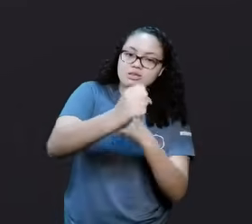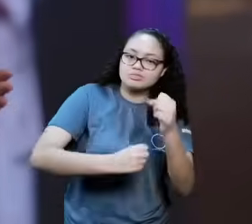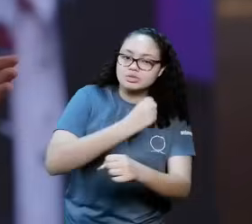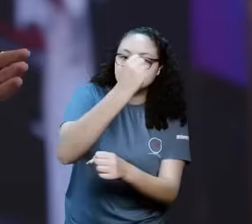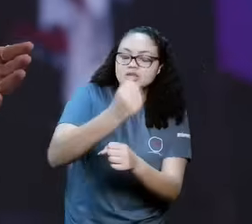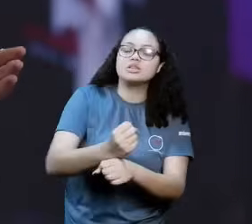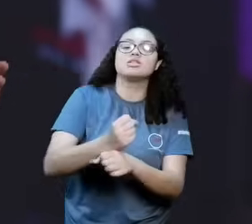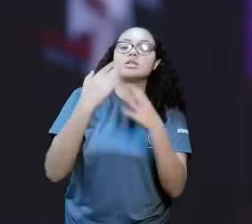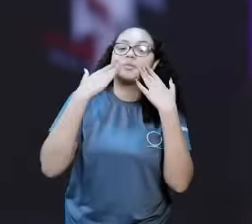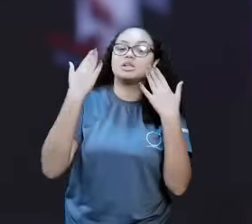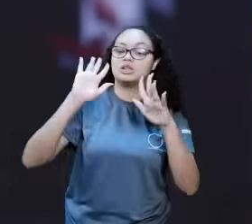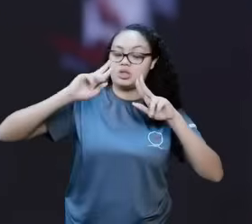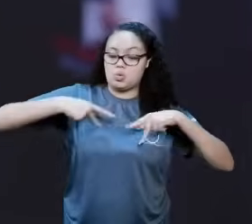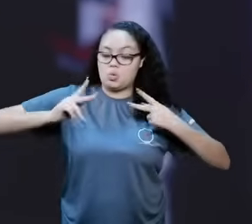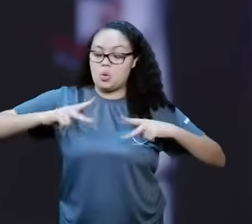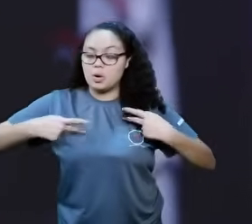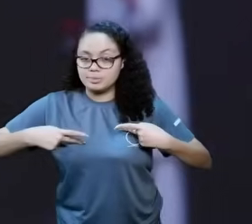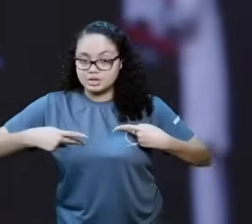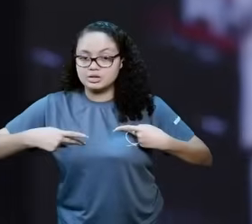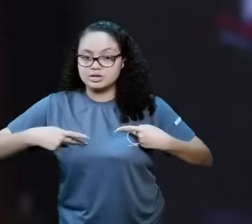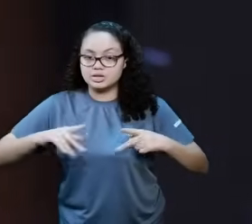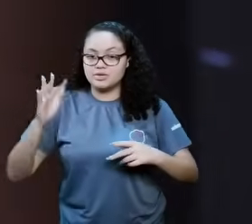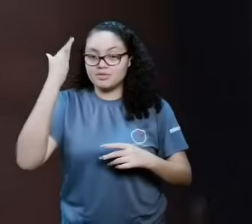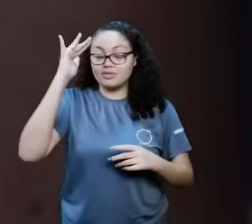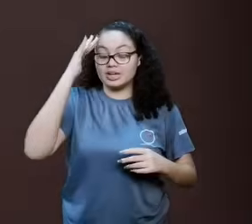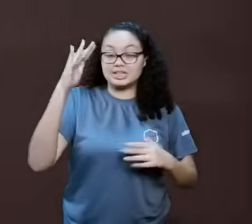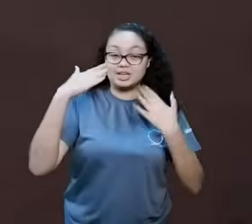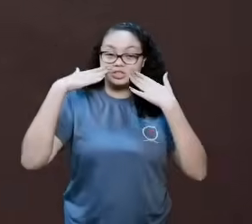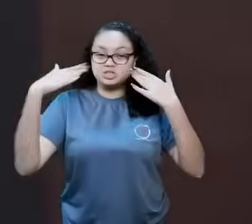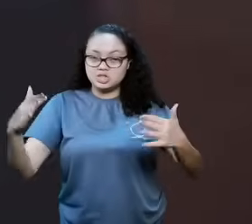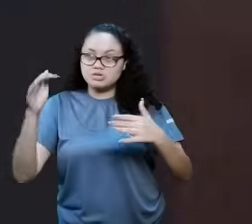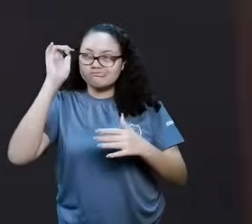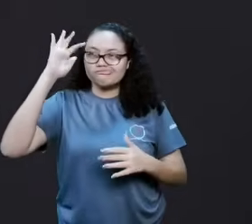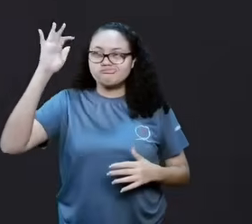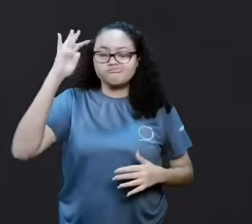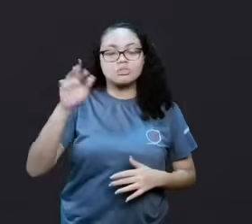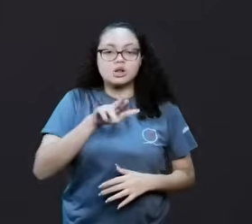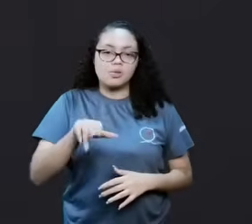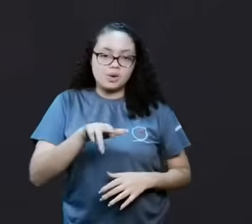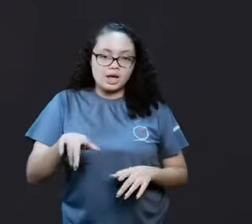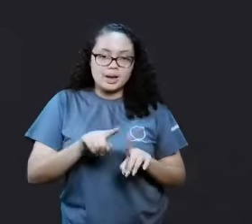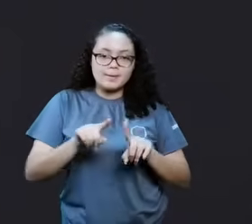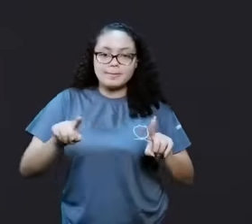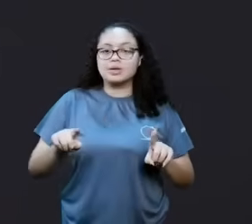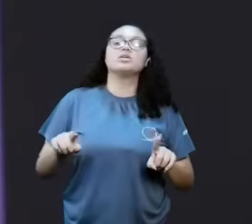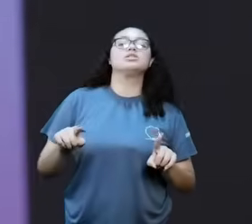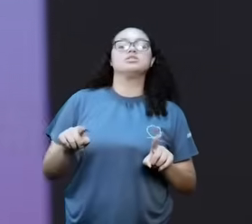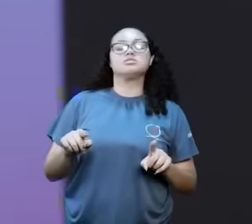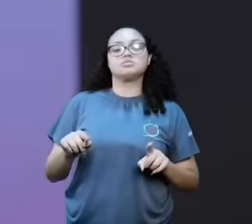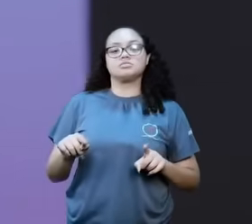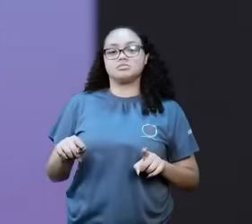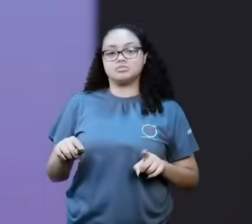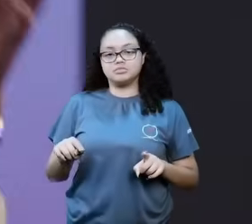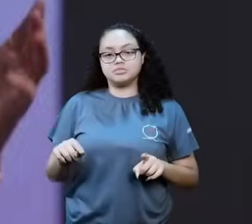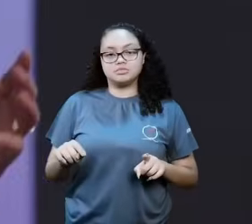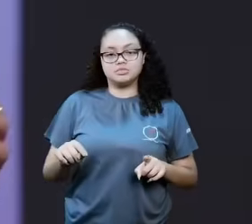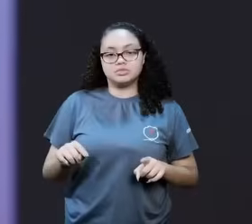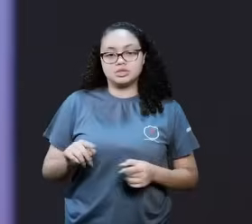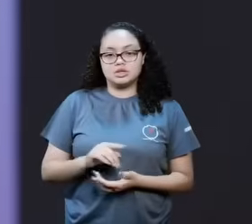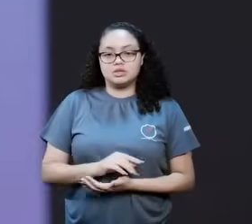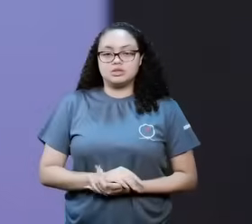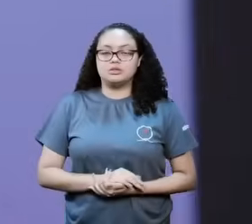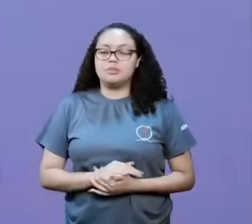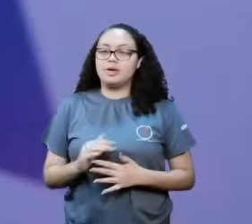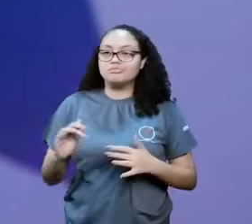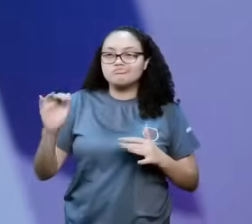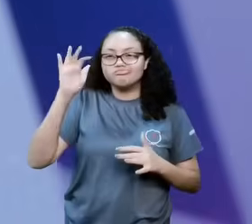será apresentado a um homem que vai compreender que não está diante de uma imaginação, que não está diante de um momento de êxtase,